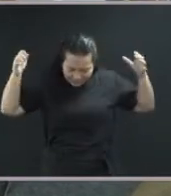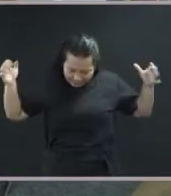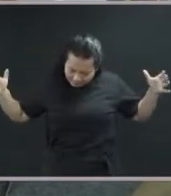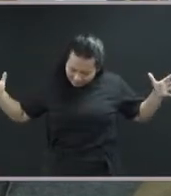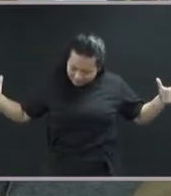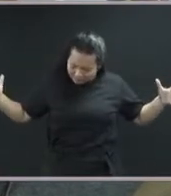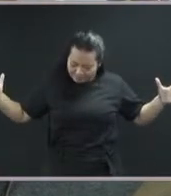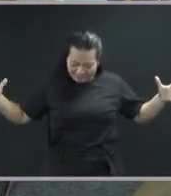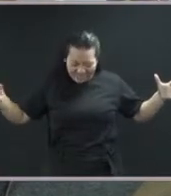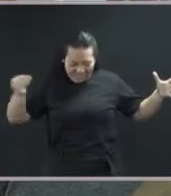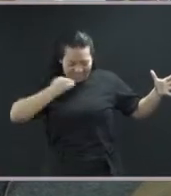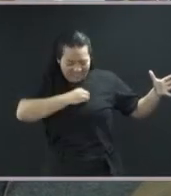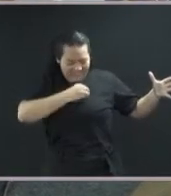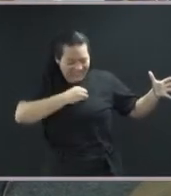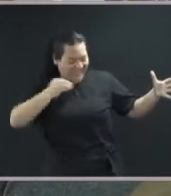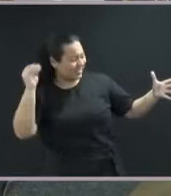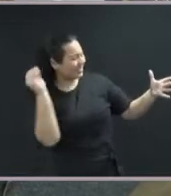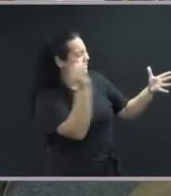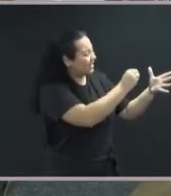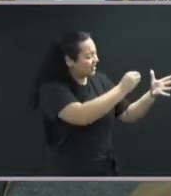teu pecado.